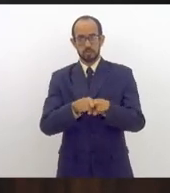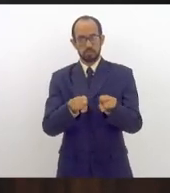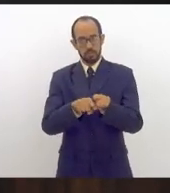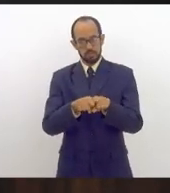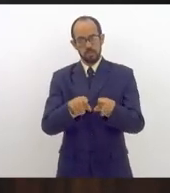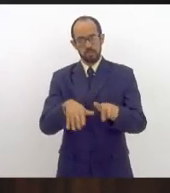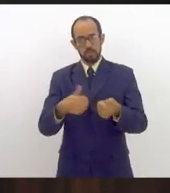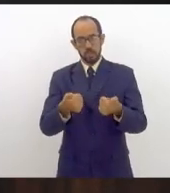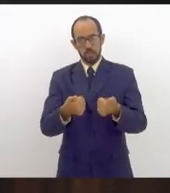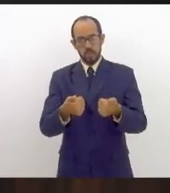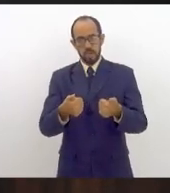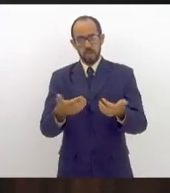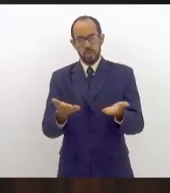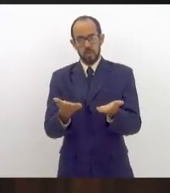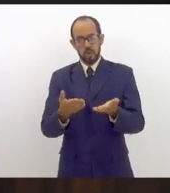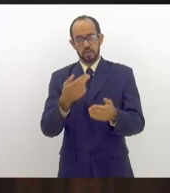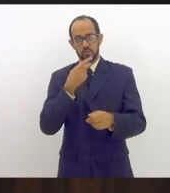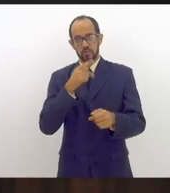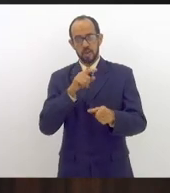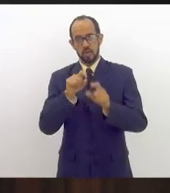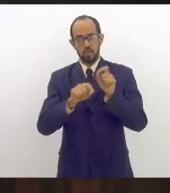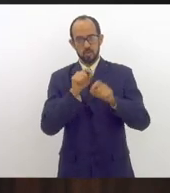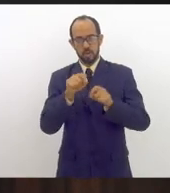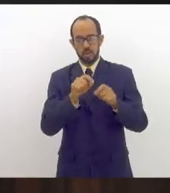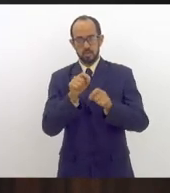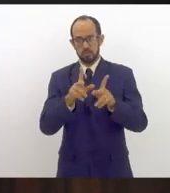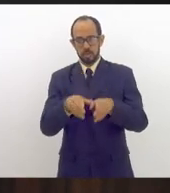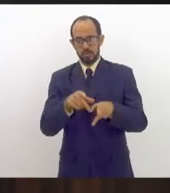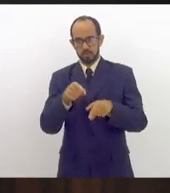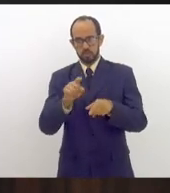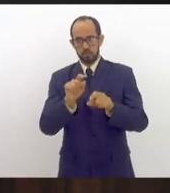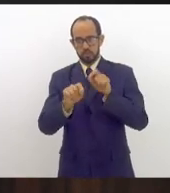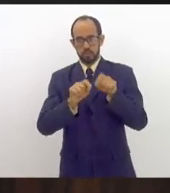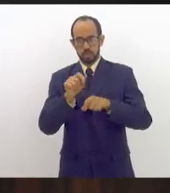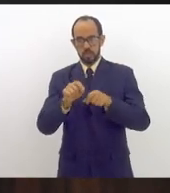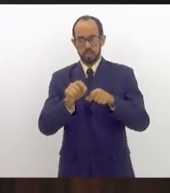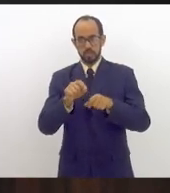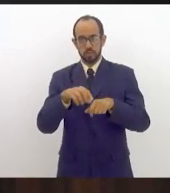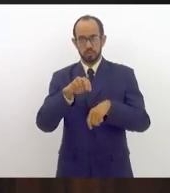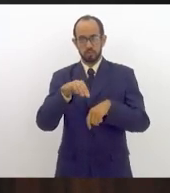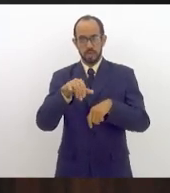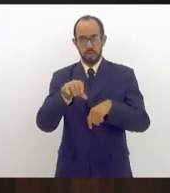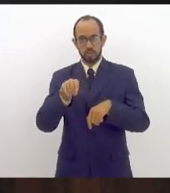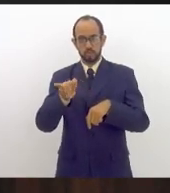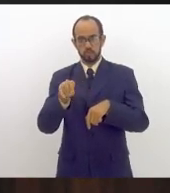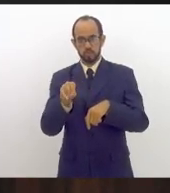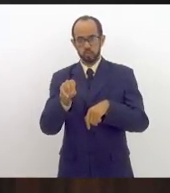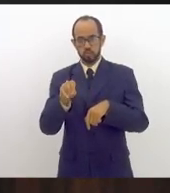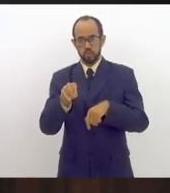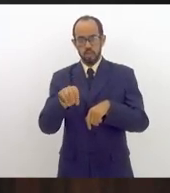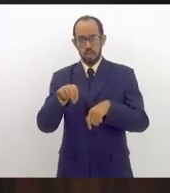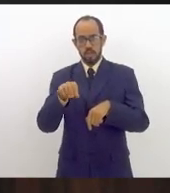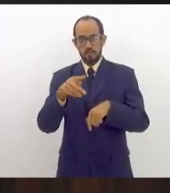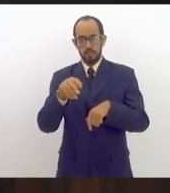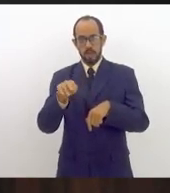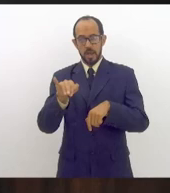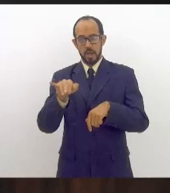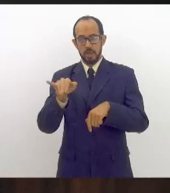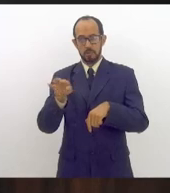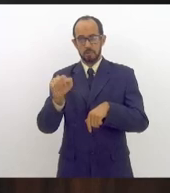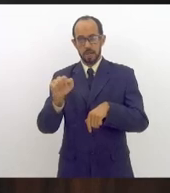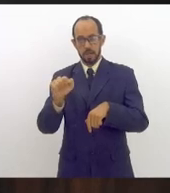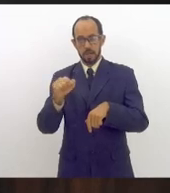O exemplo, agora falamos aqui mesmo... do Médio Paraíba. A gente sabe que tem muitas indústrias ali que,